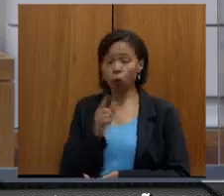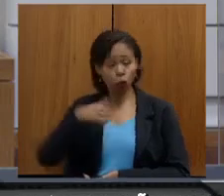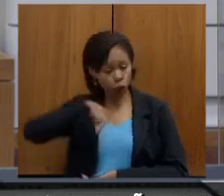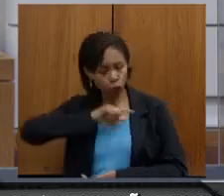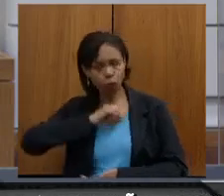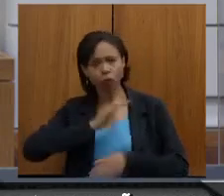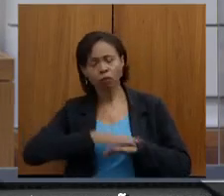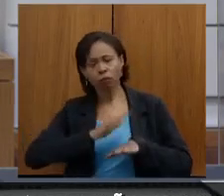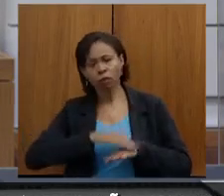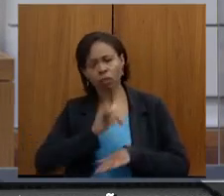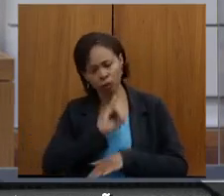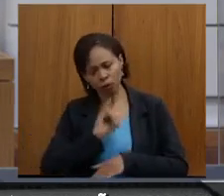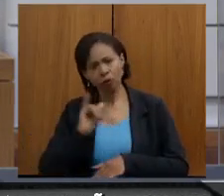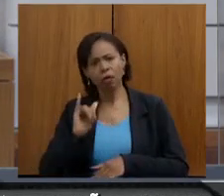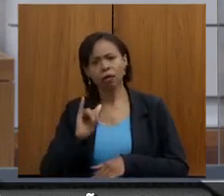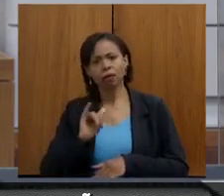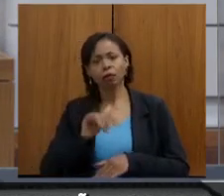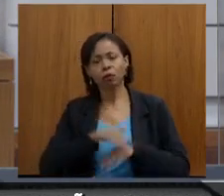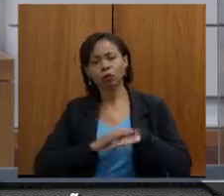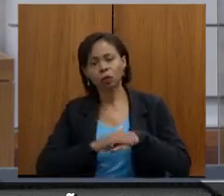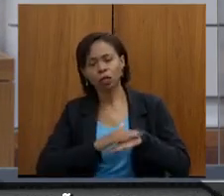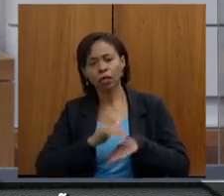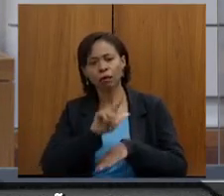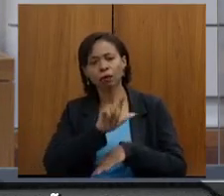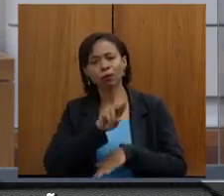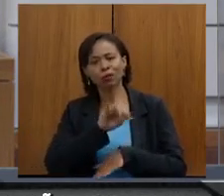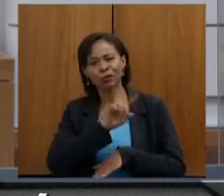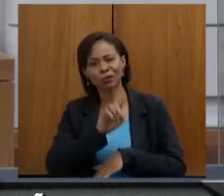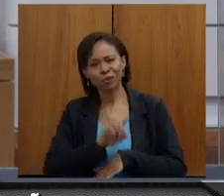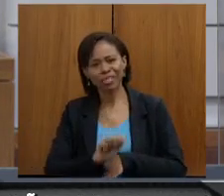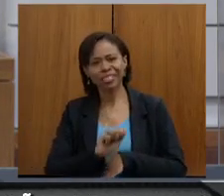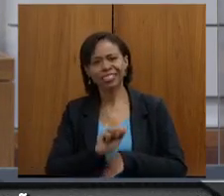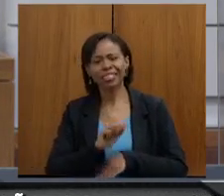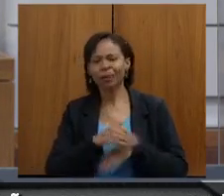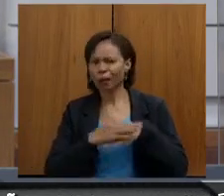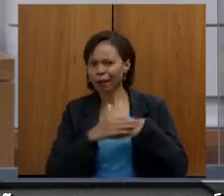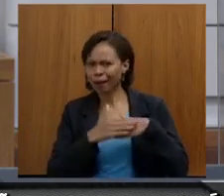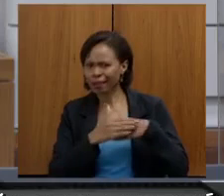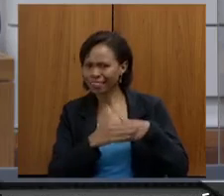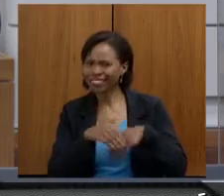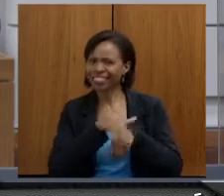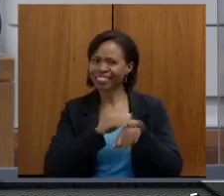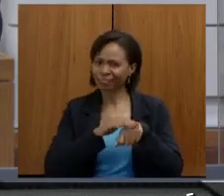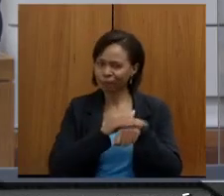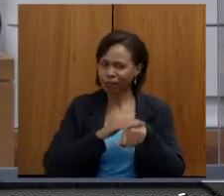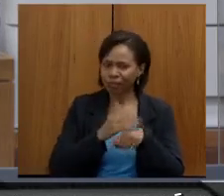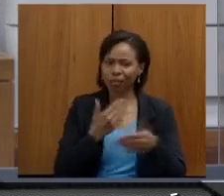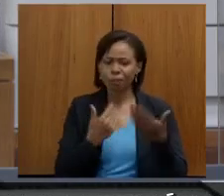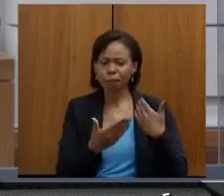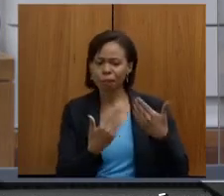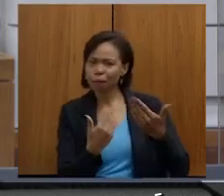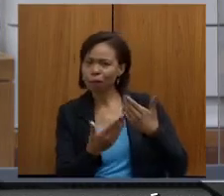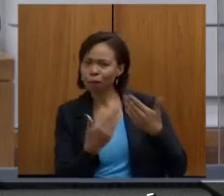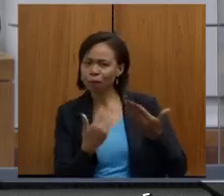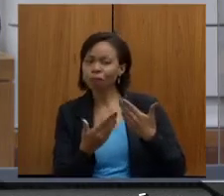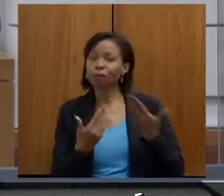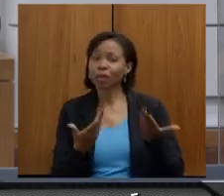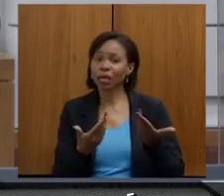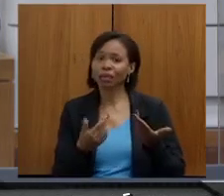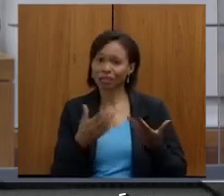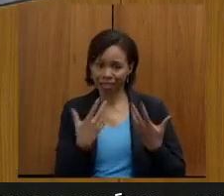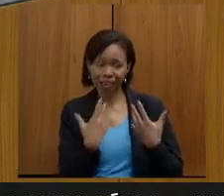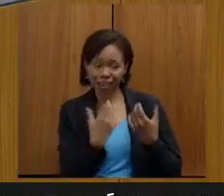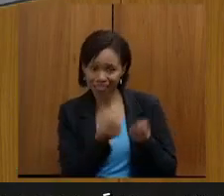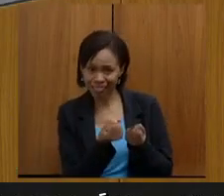vamos lá conversar com a Luíza com carinho com Luiza Barreto né Nós vamos lá conversar com ela você aceita